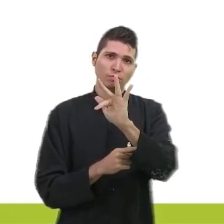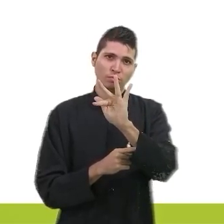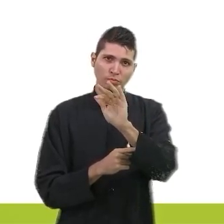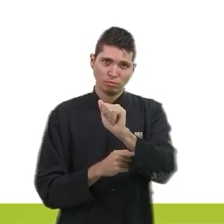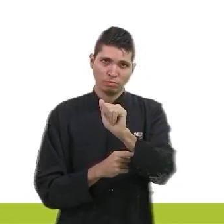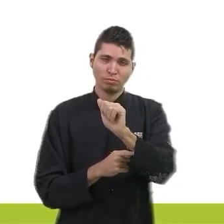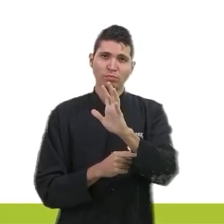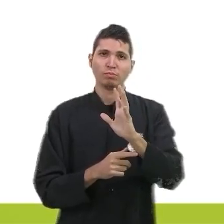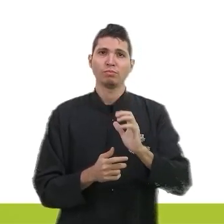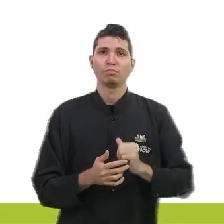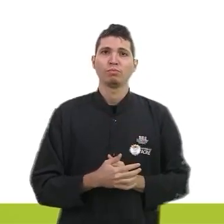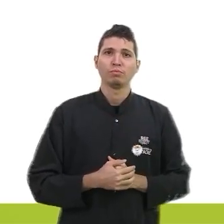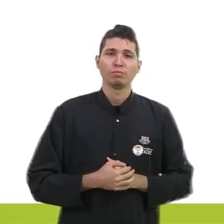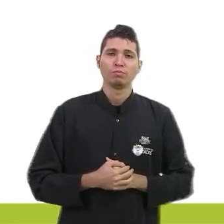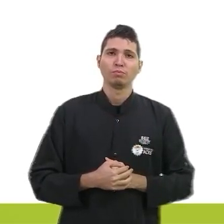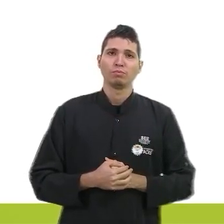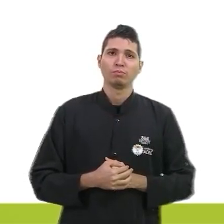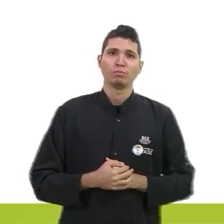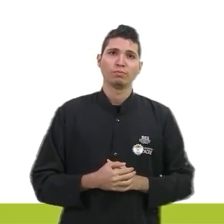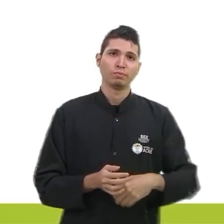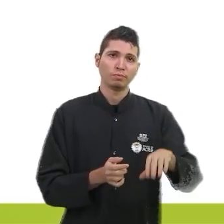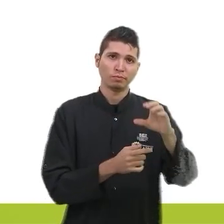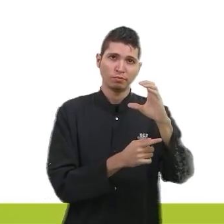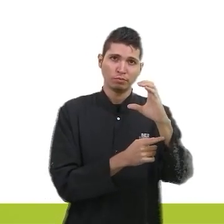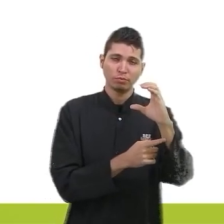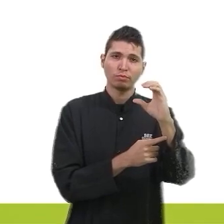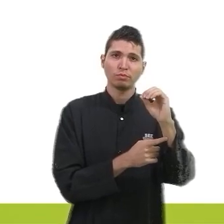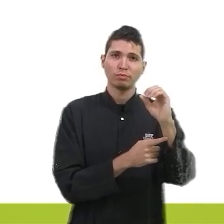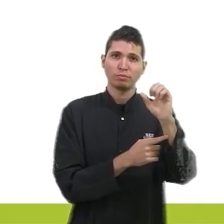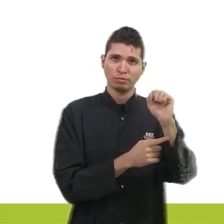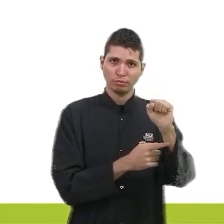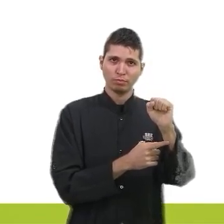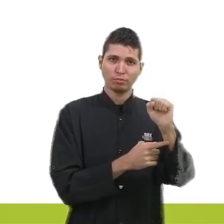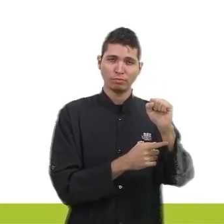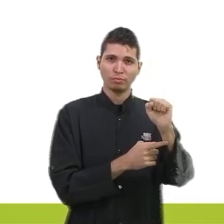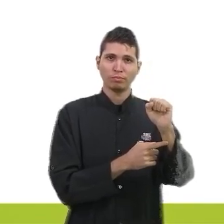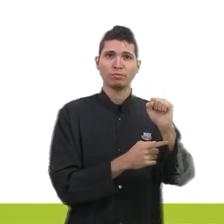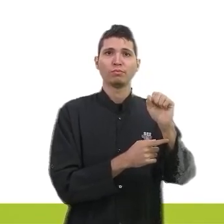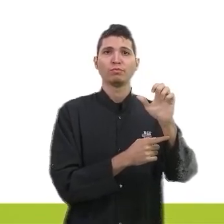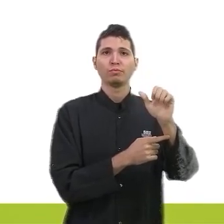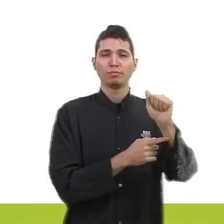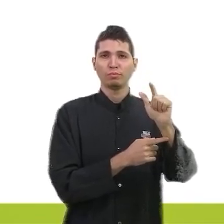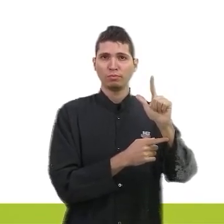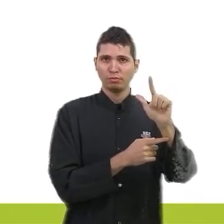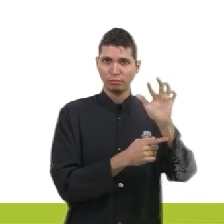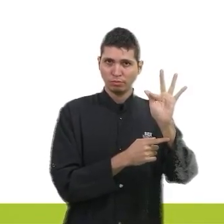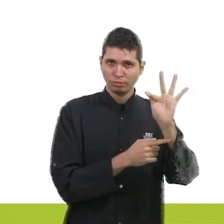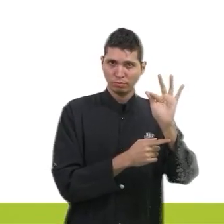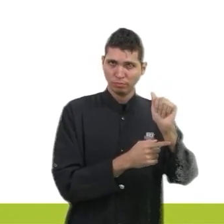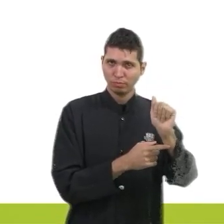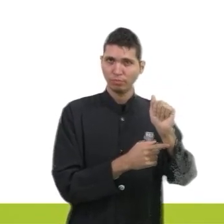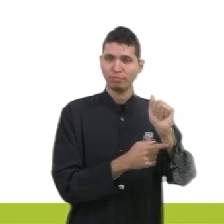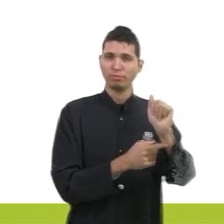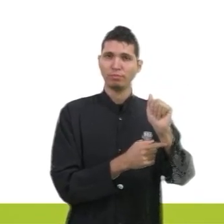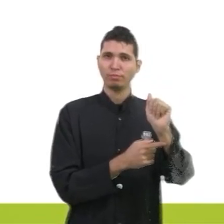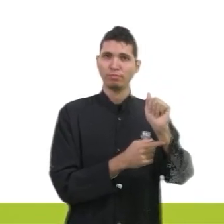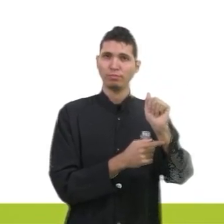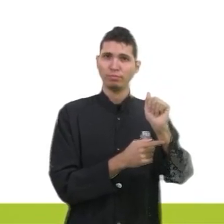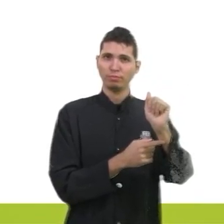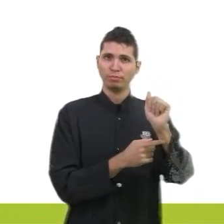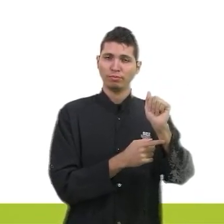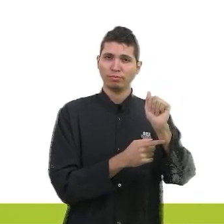Do mesmo modo, nós podemos dizer que cosseno de alfa, que é essa parte aqui embaixo, ou melhor dizendo, tudo